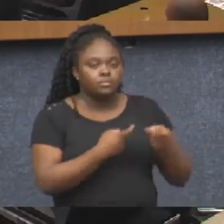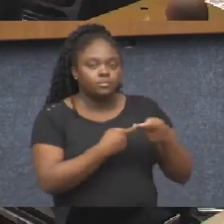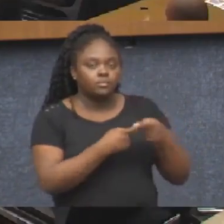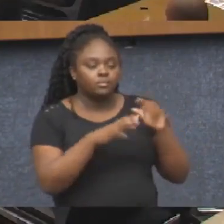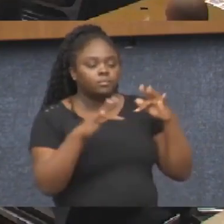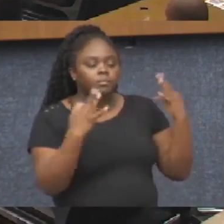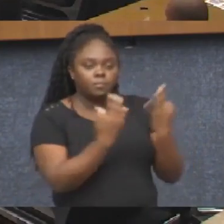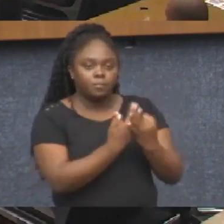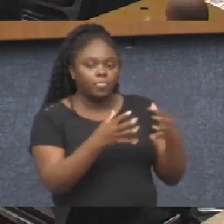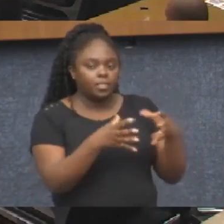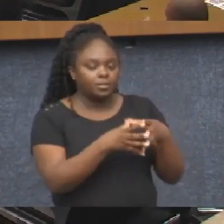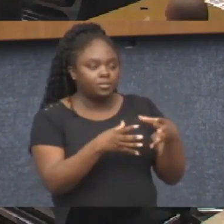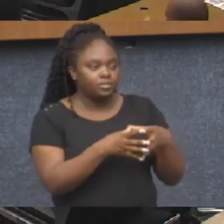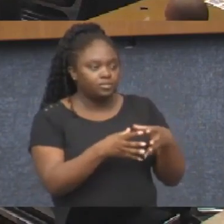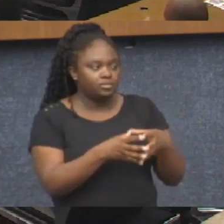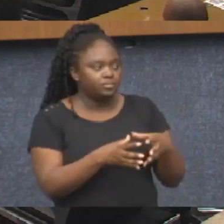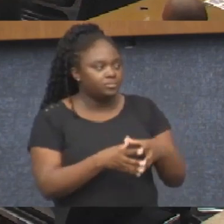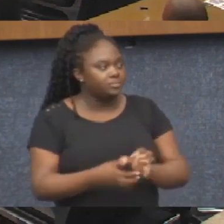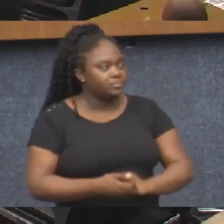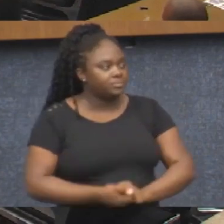e Comunidade.